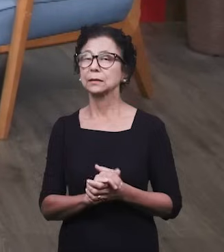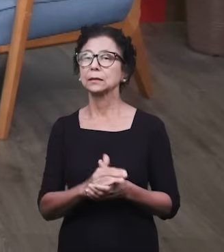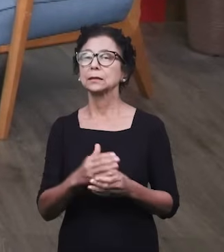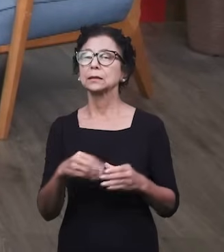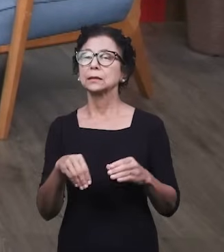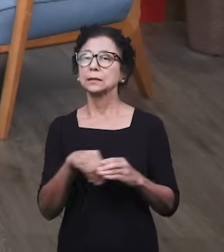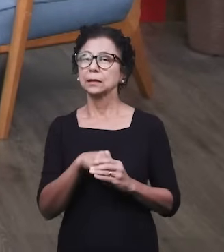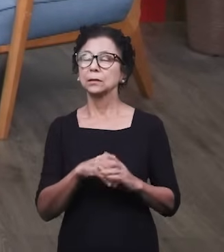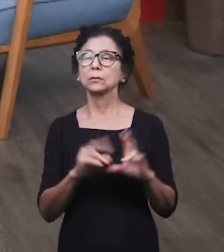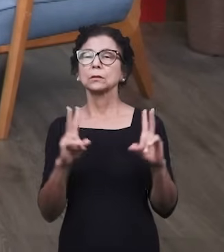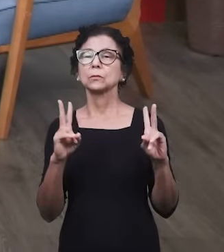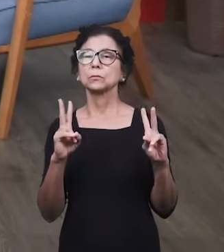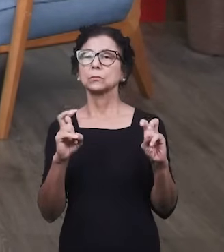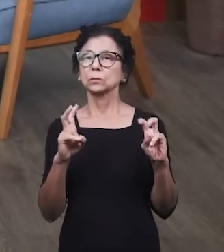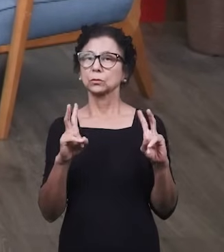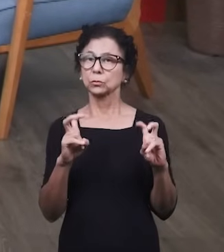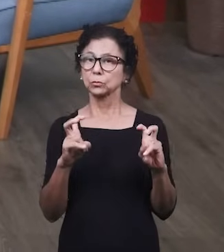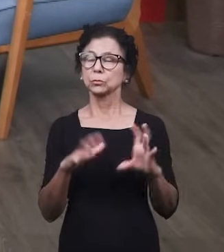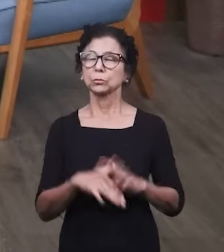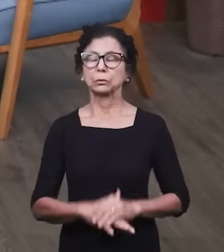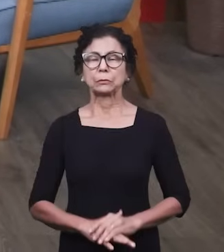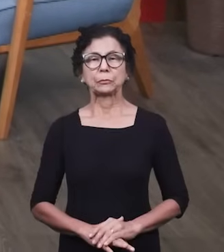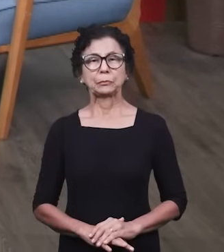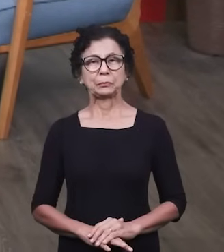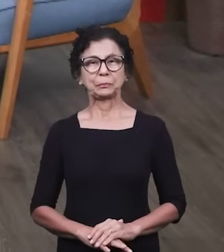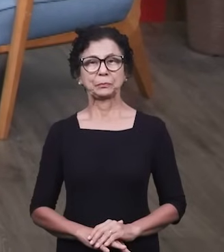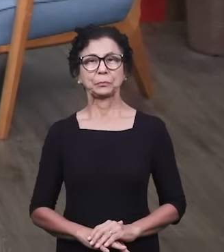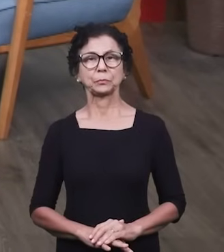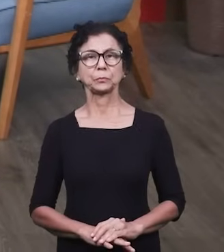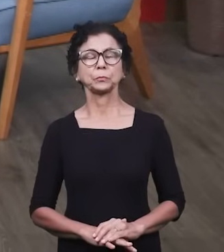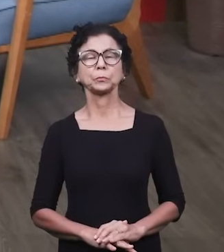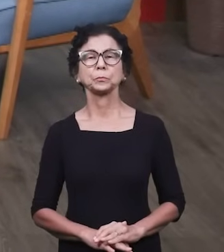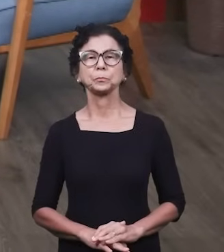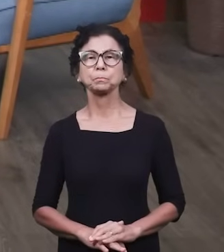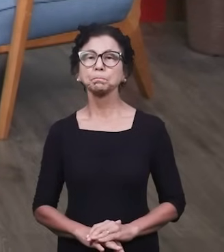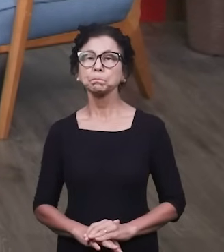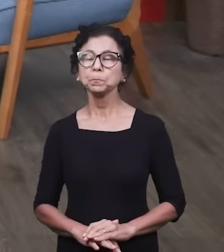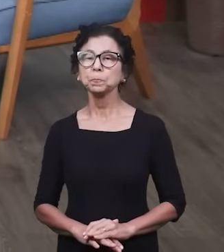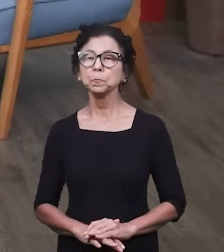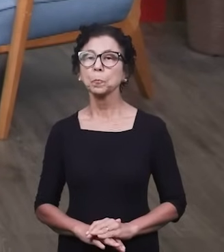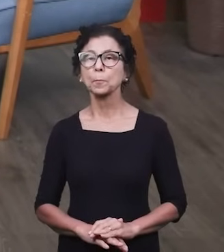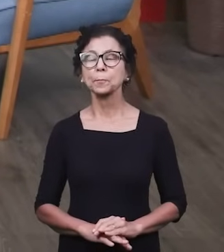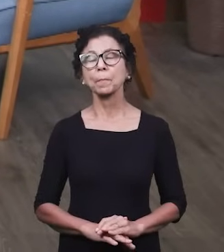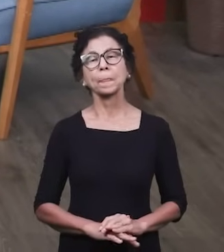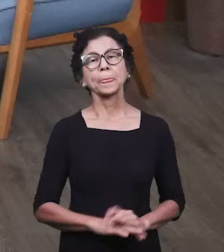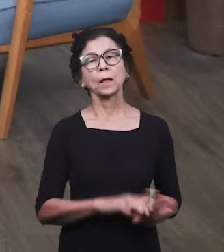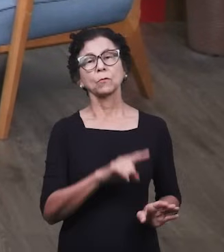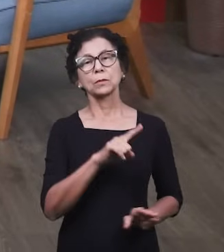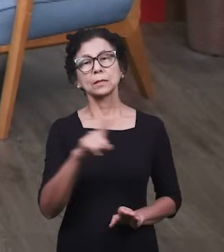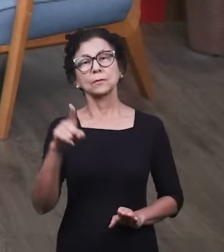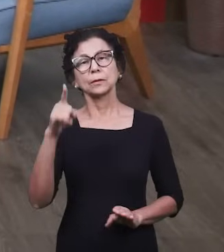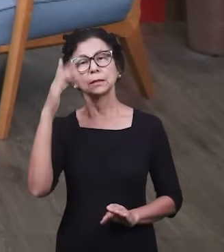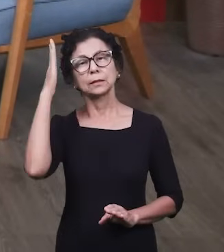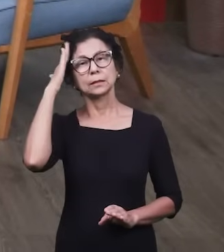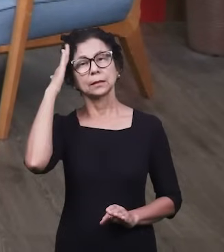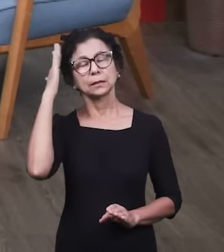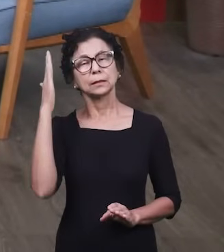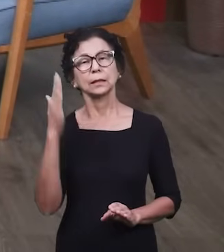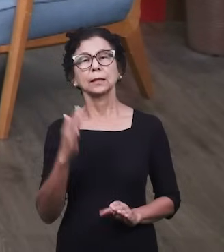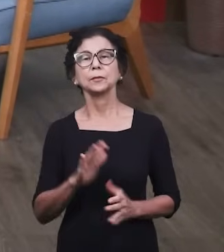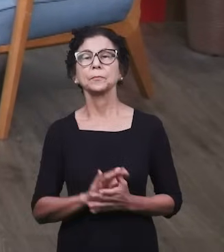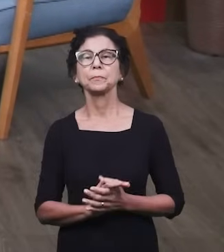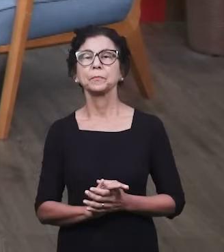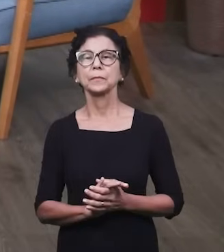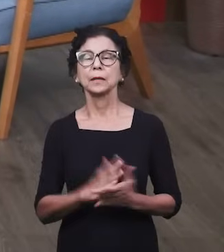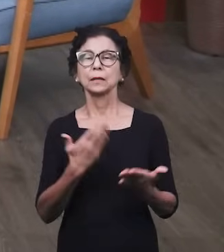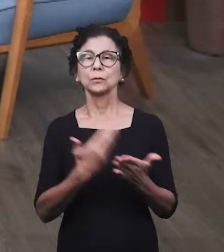um trabalho no sentido de que as pessoas entendam, estudem e se aprofundem nisso que é maravilhoso que está sendo